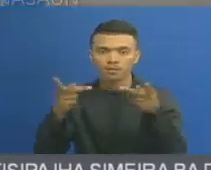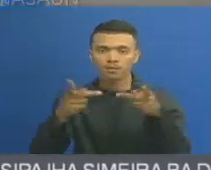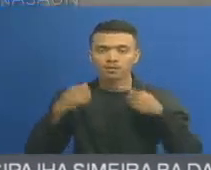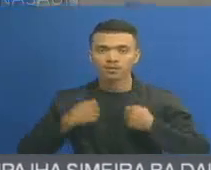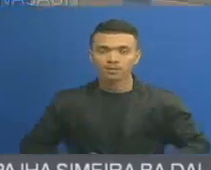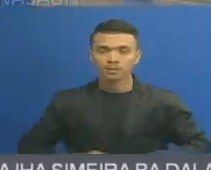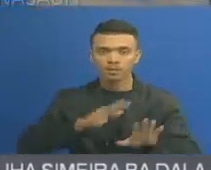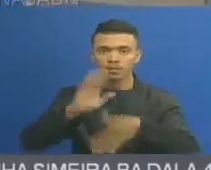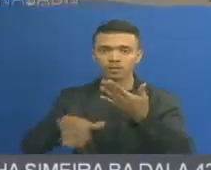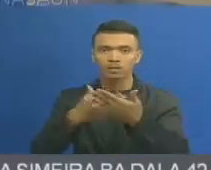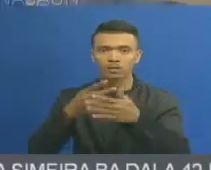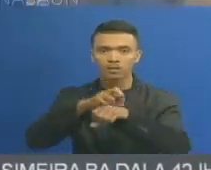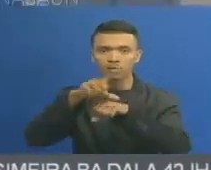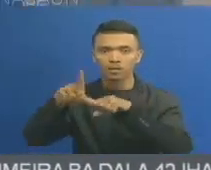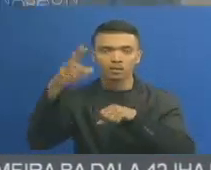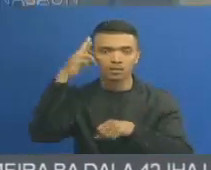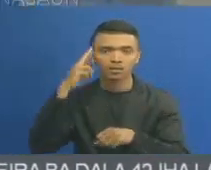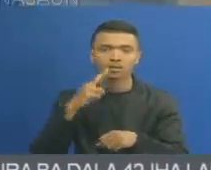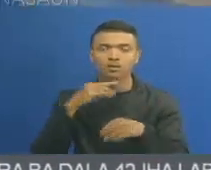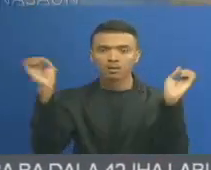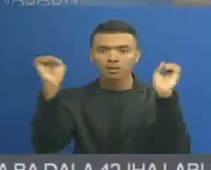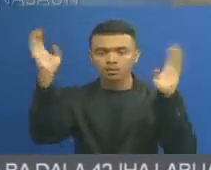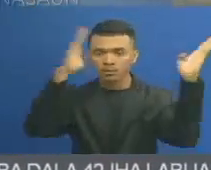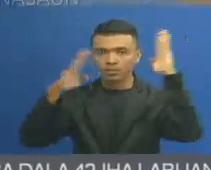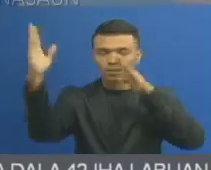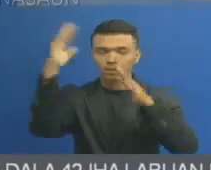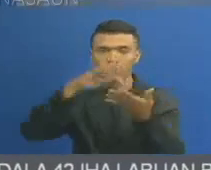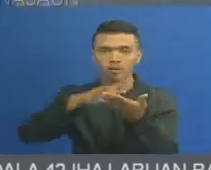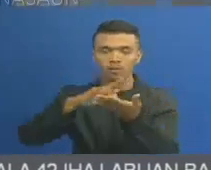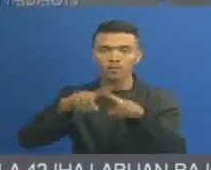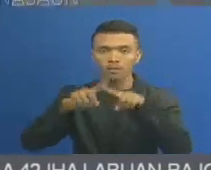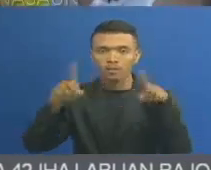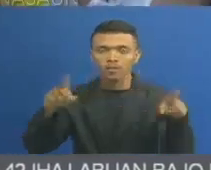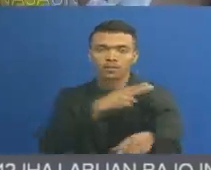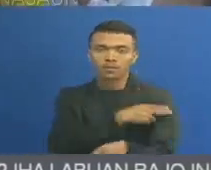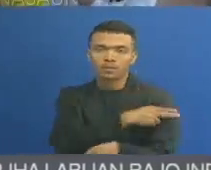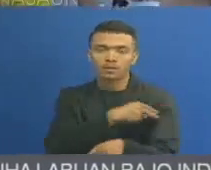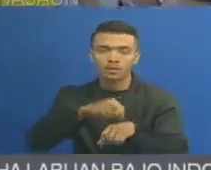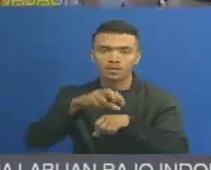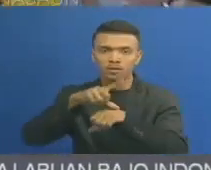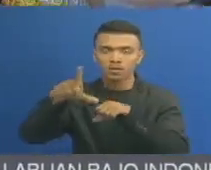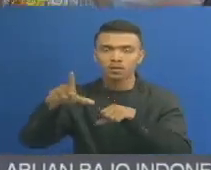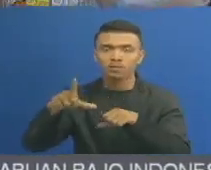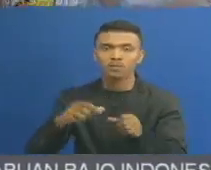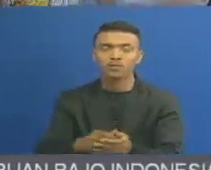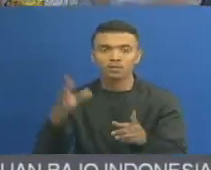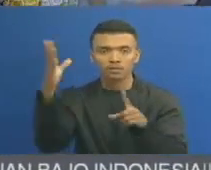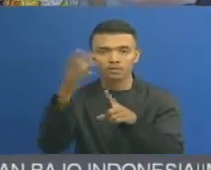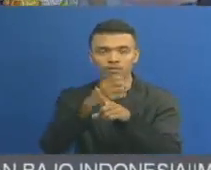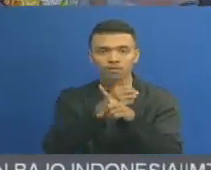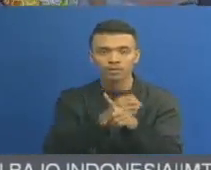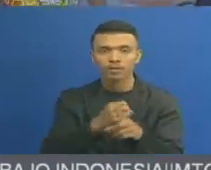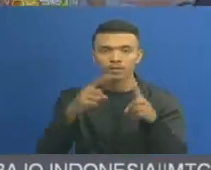nacional. Ramuzorta afirma, lá hoje tem problema medicamento, mas bem Hospital Nacional Guido Valadares Mons, falta